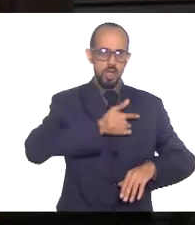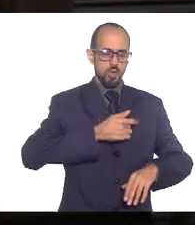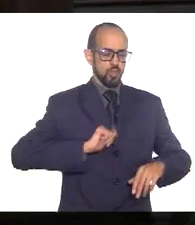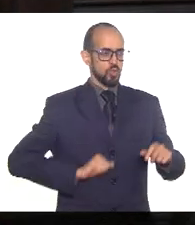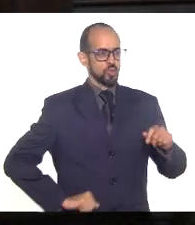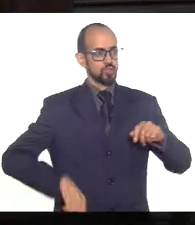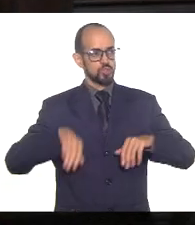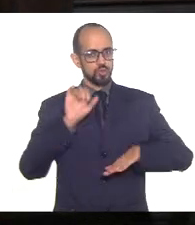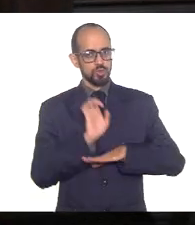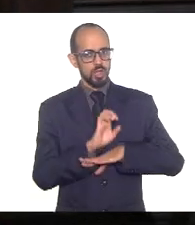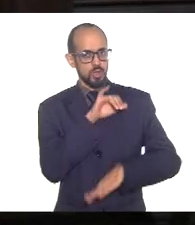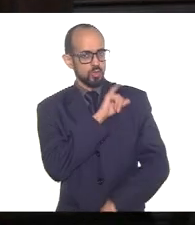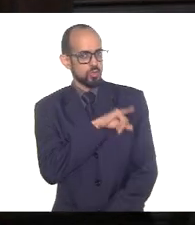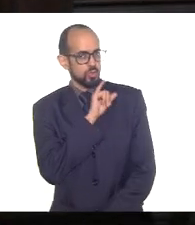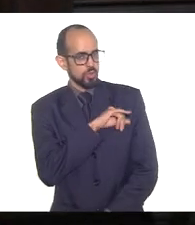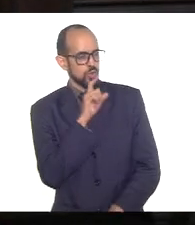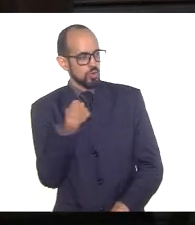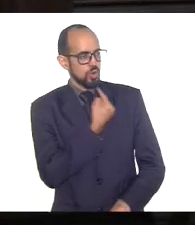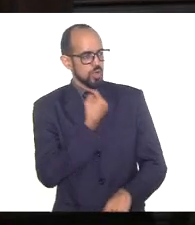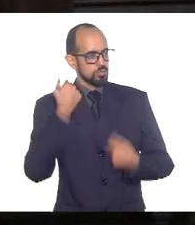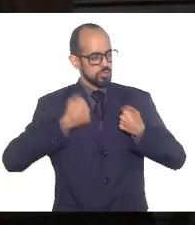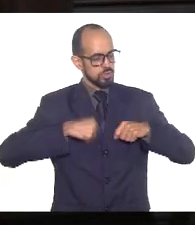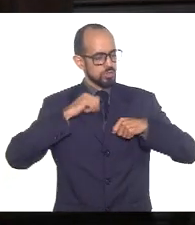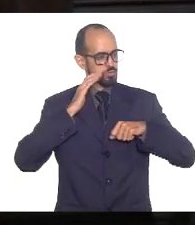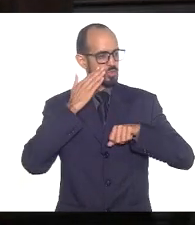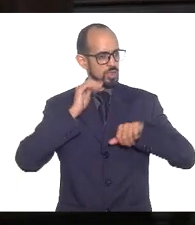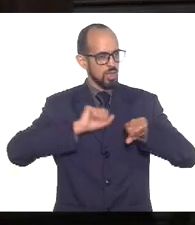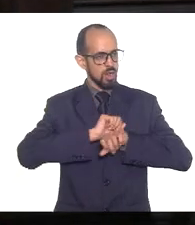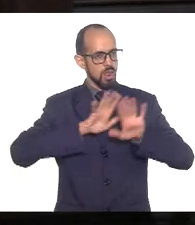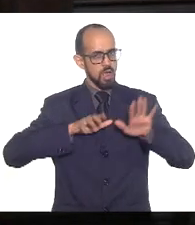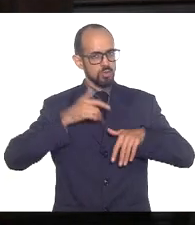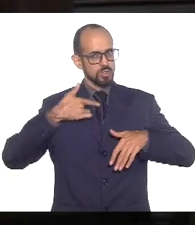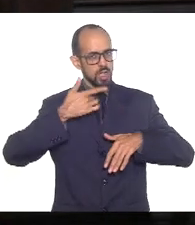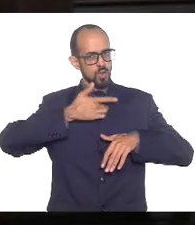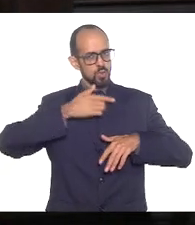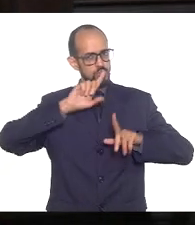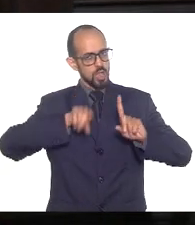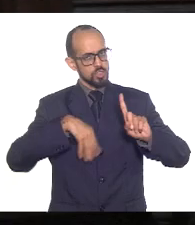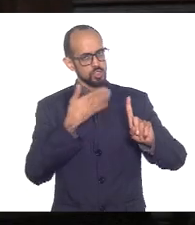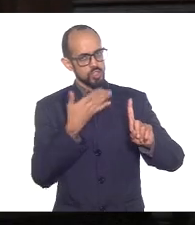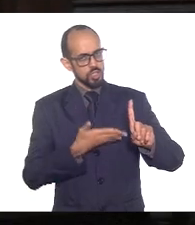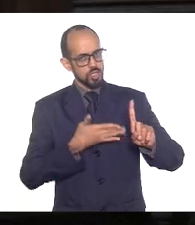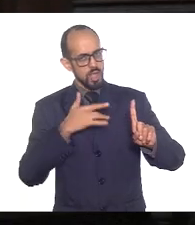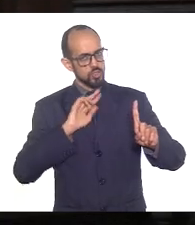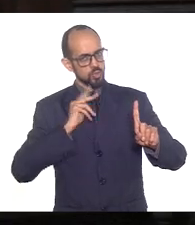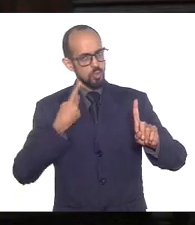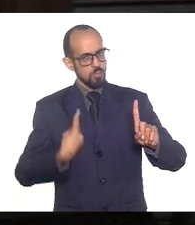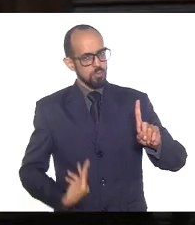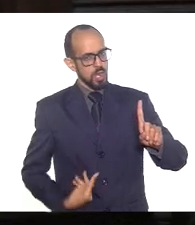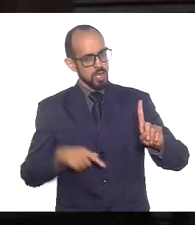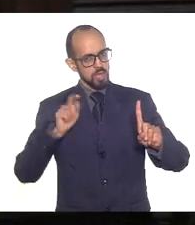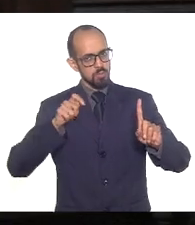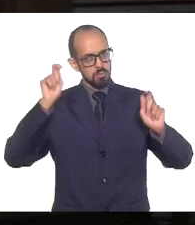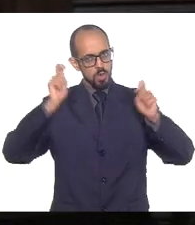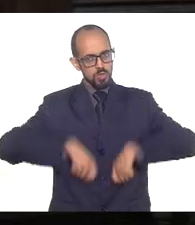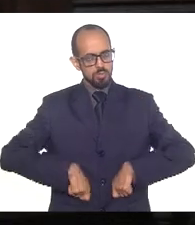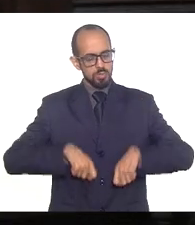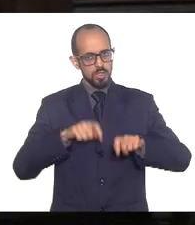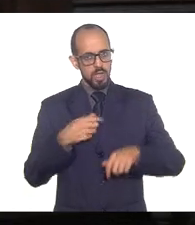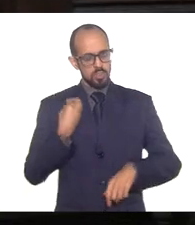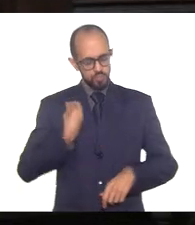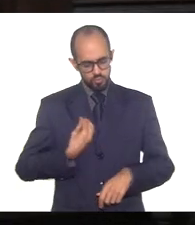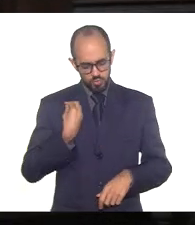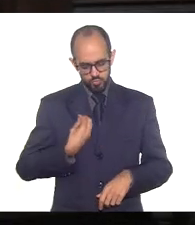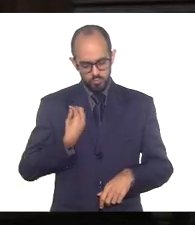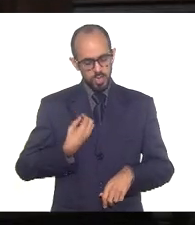do Rio de Janeiro a gente precisa entender que saúde é dignidade humana saúde é a possibilidade de sobrevivência